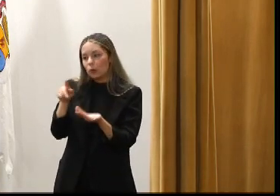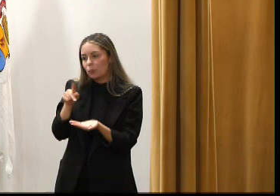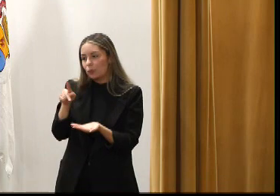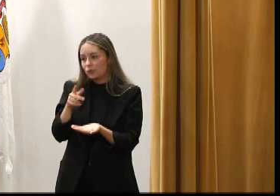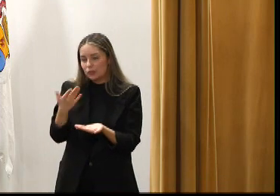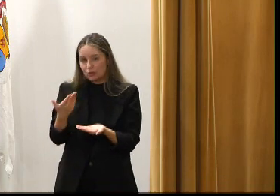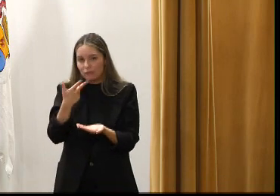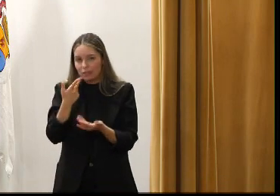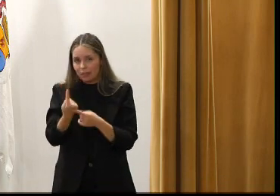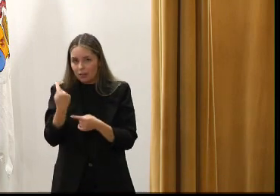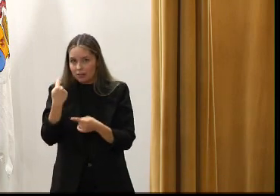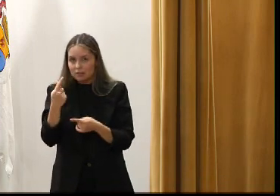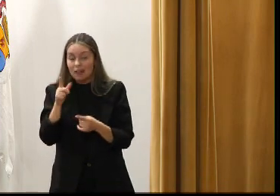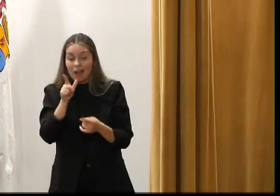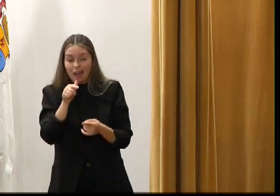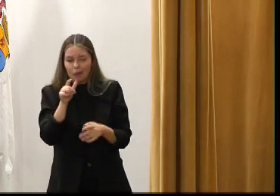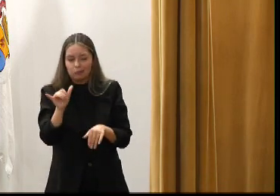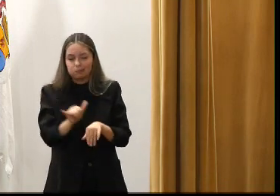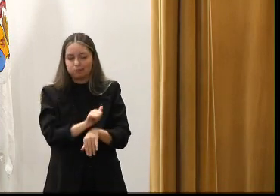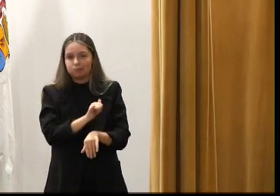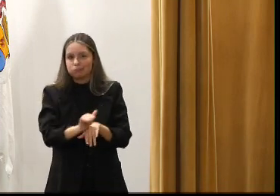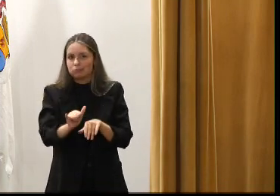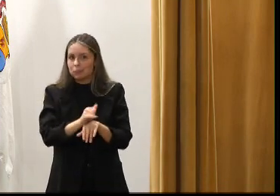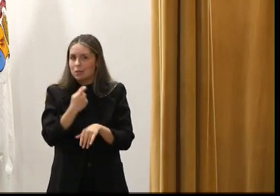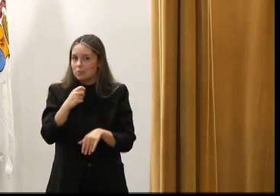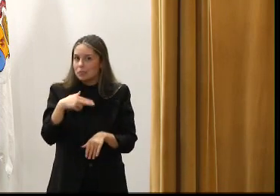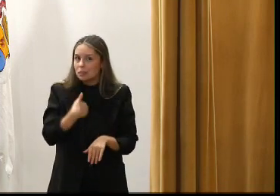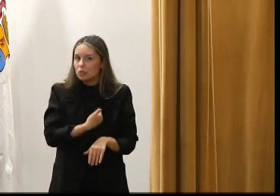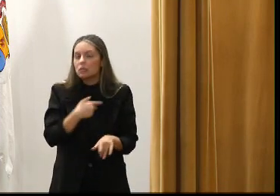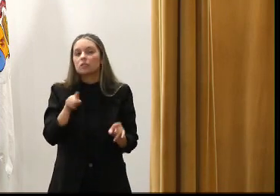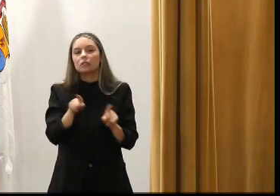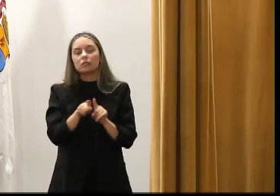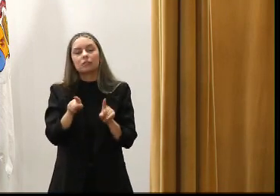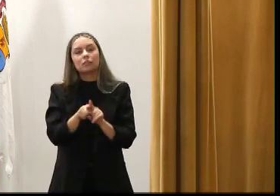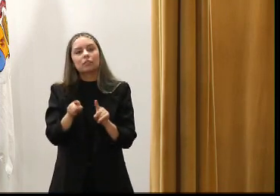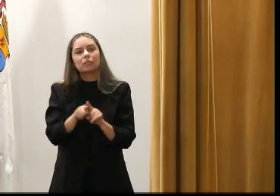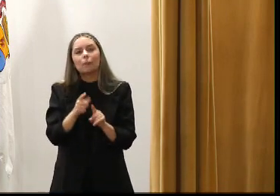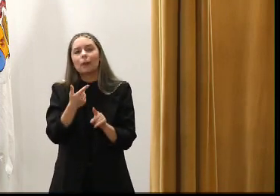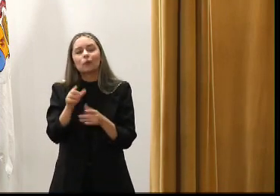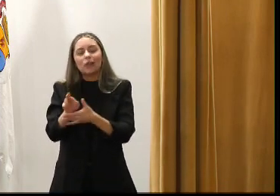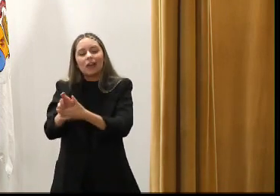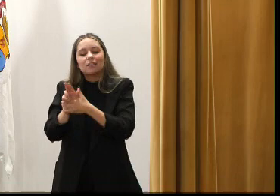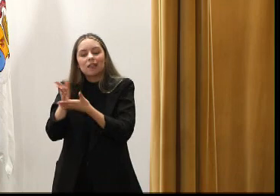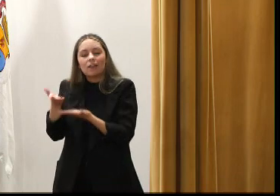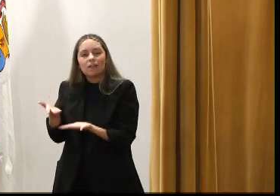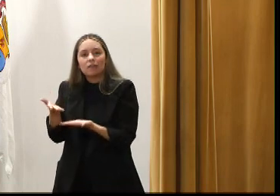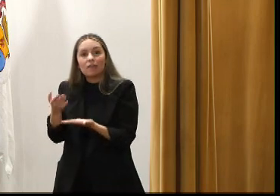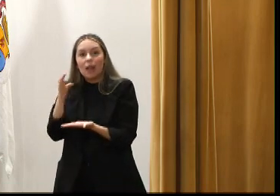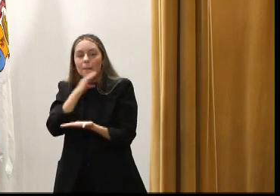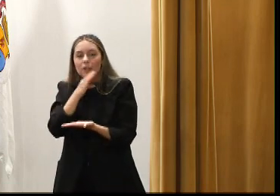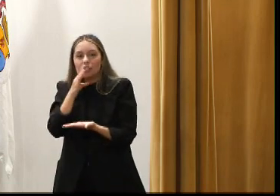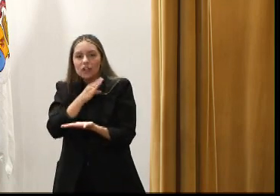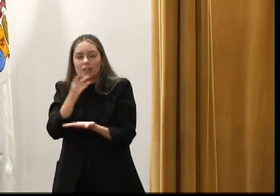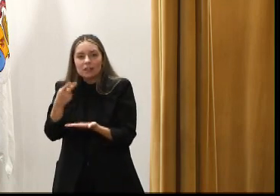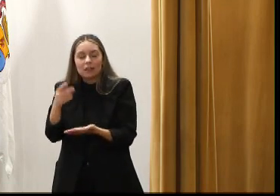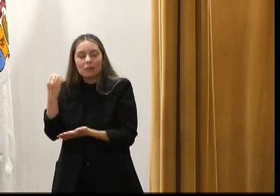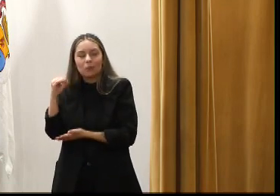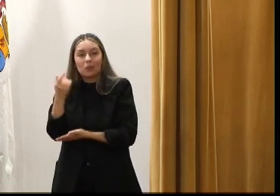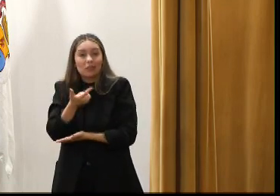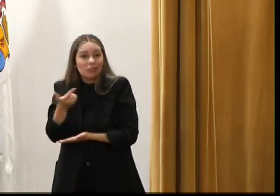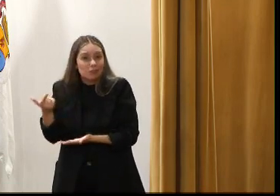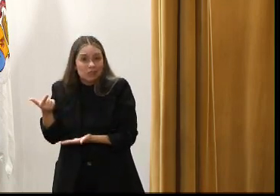Nelson, né? A questão da água é estratégico para nós, e, além do mais, nós não temos reservatório de emergência em Porto